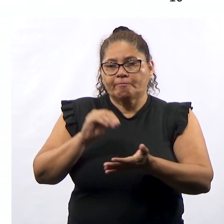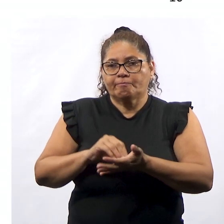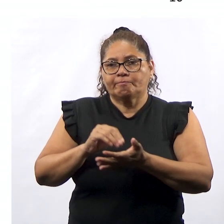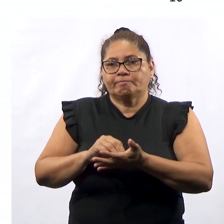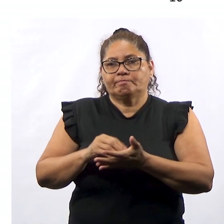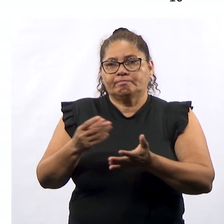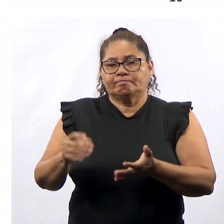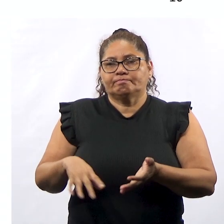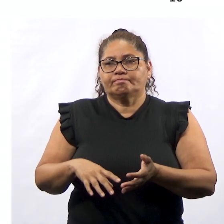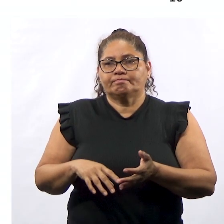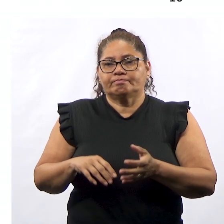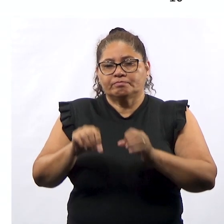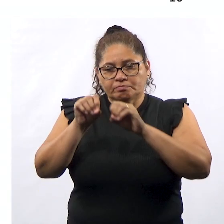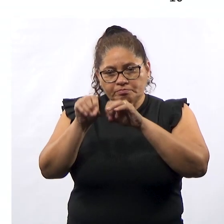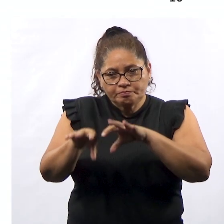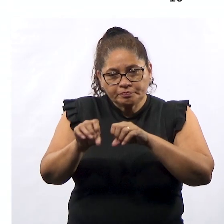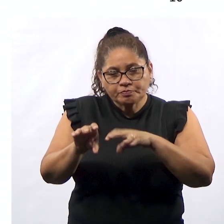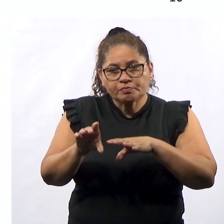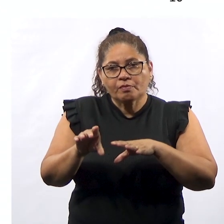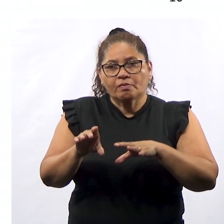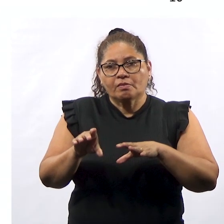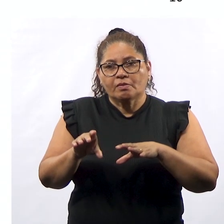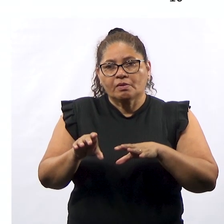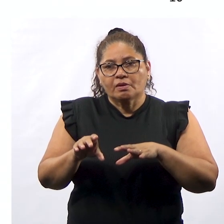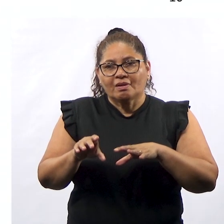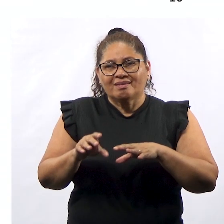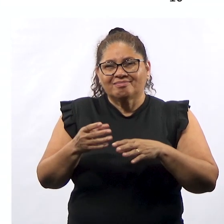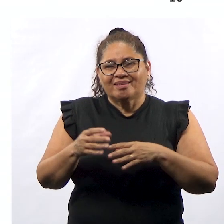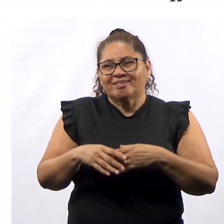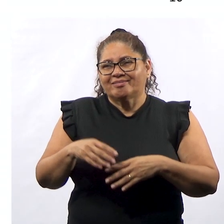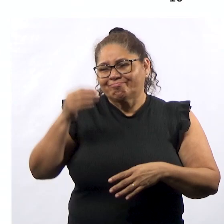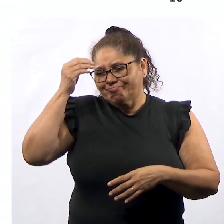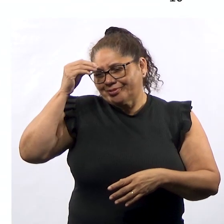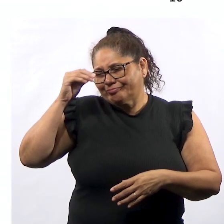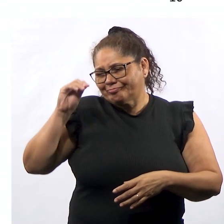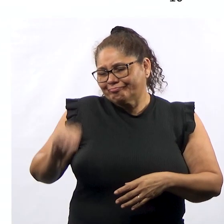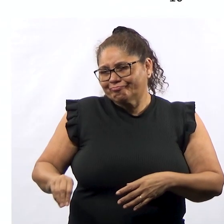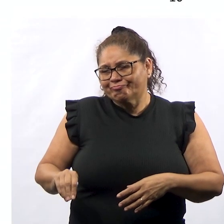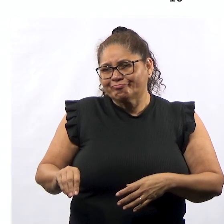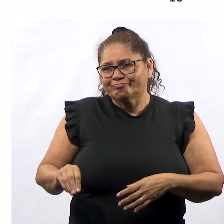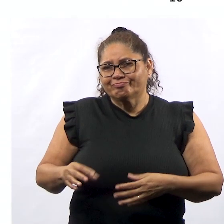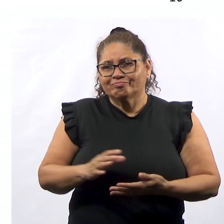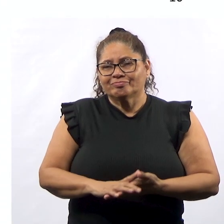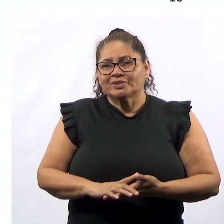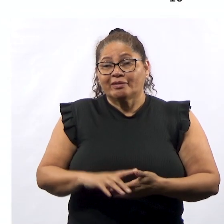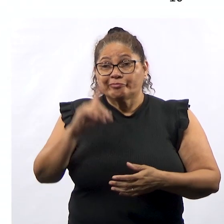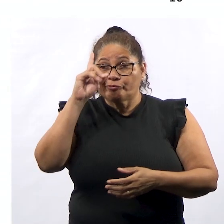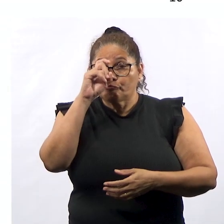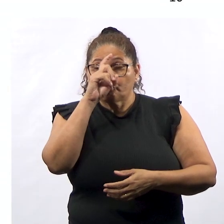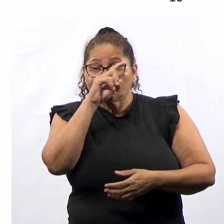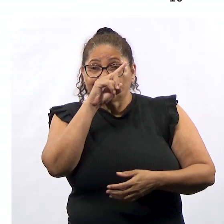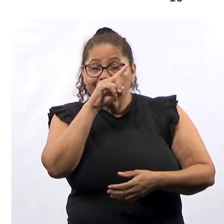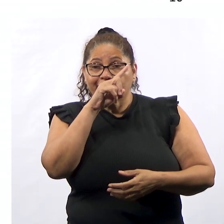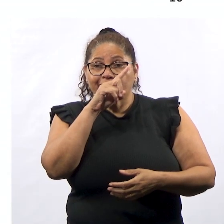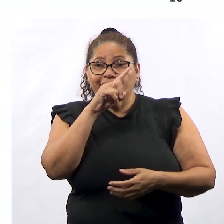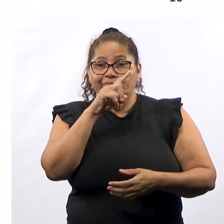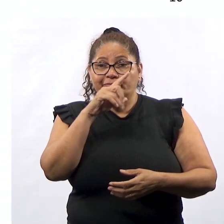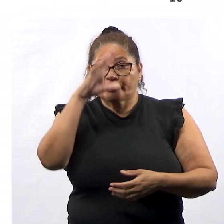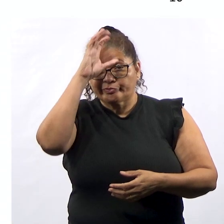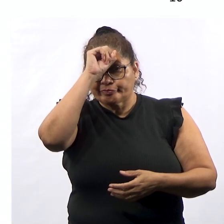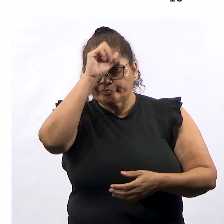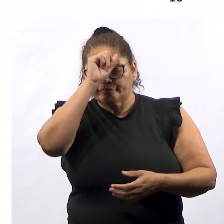de identificação com aquilo que é ensinado, podemos ter desmotivação, podemos ter dificuldade de